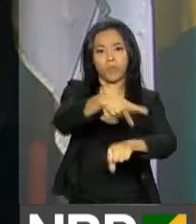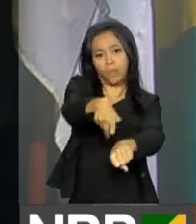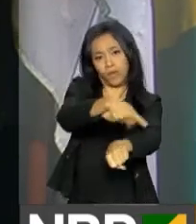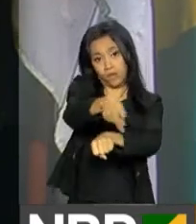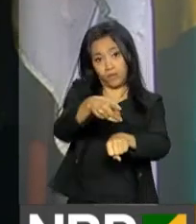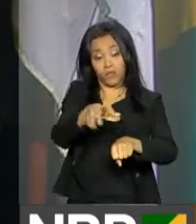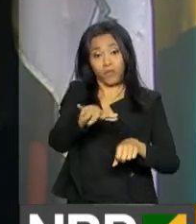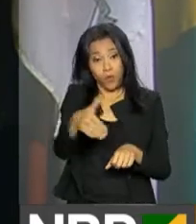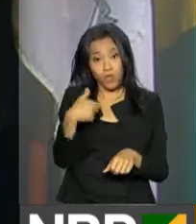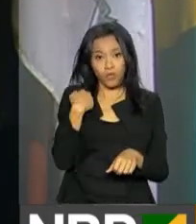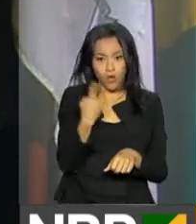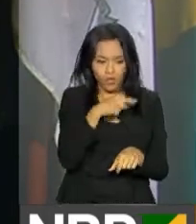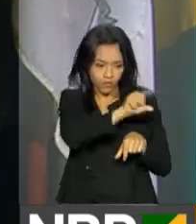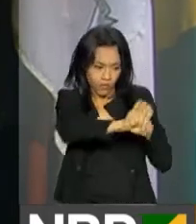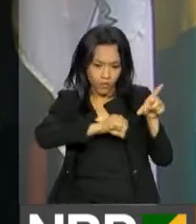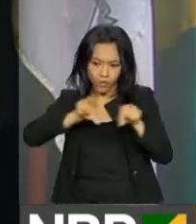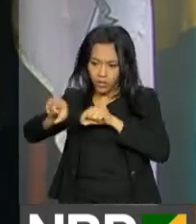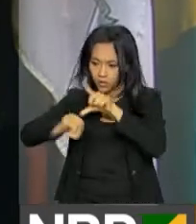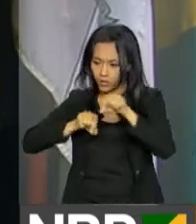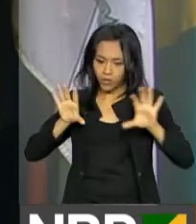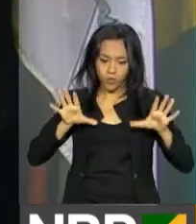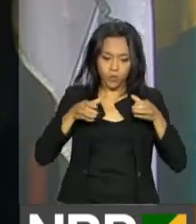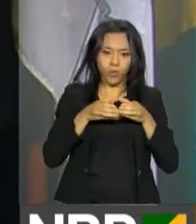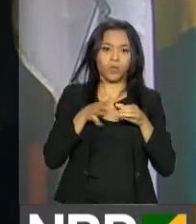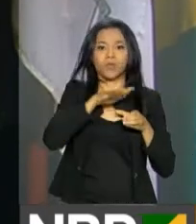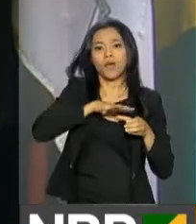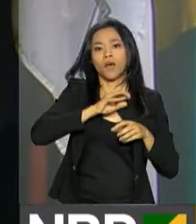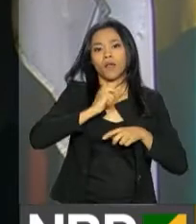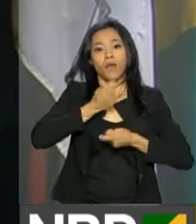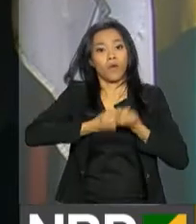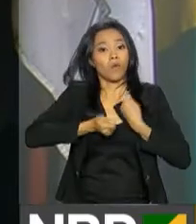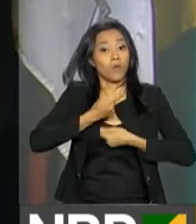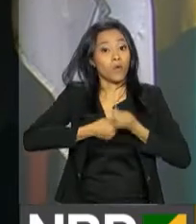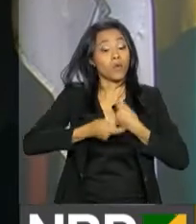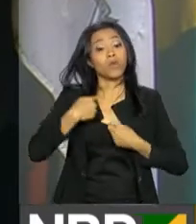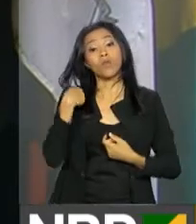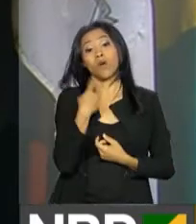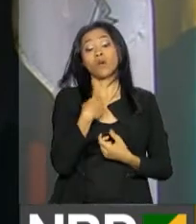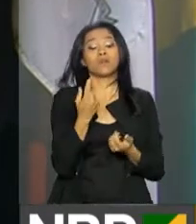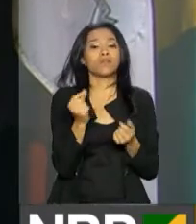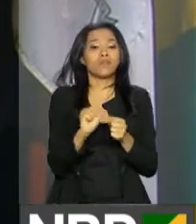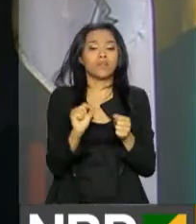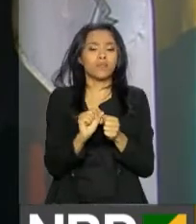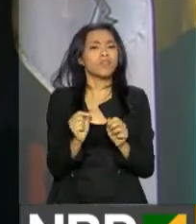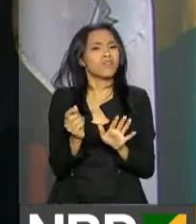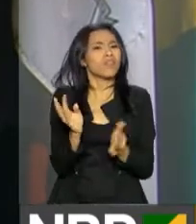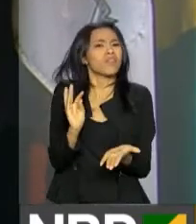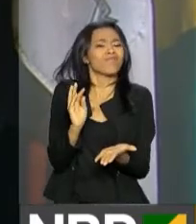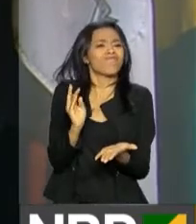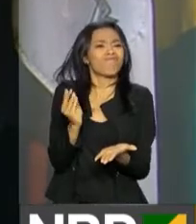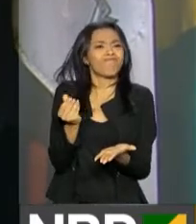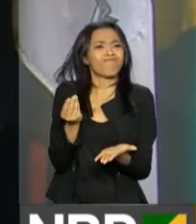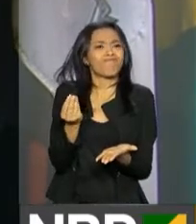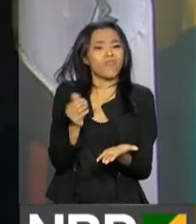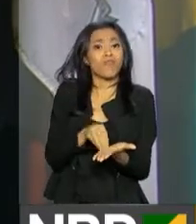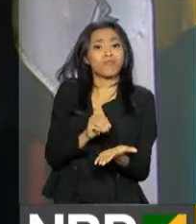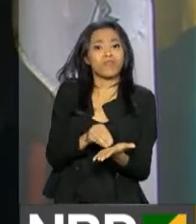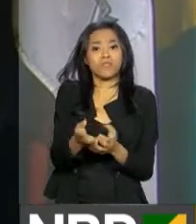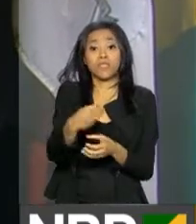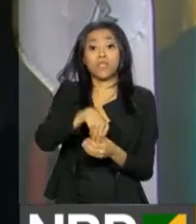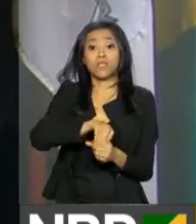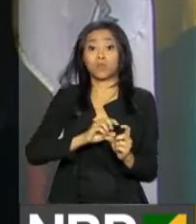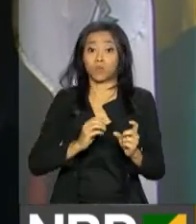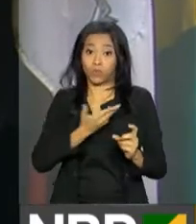montarmos essa equipe econômica nós também promovemos algo que de alguma maneira estava faltando no governo é o